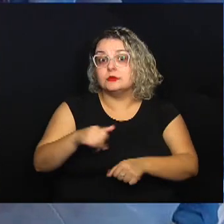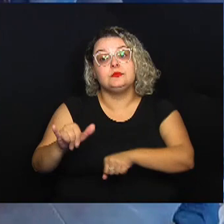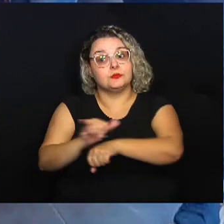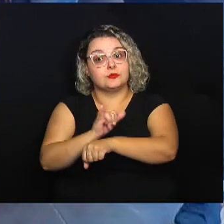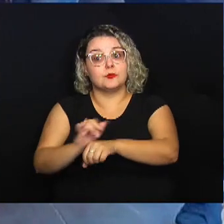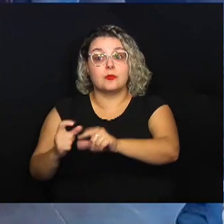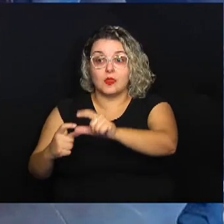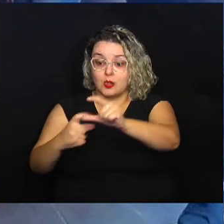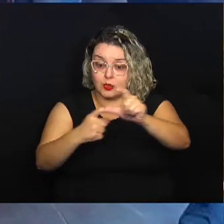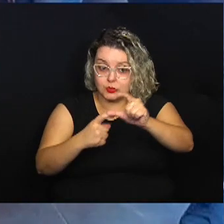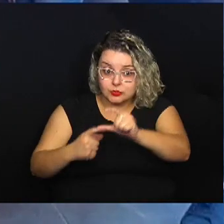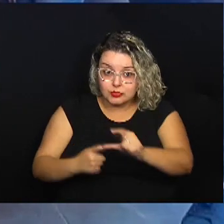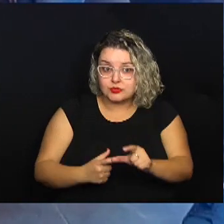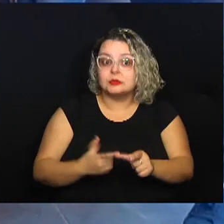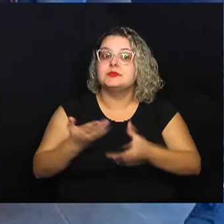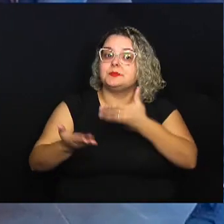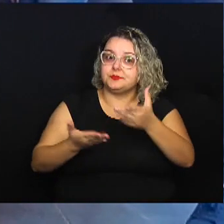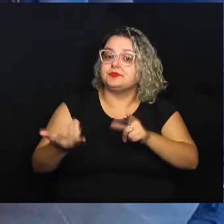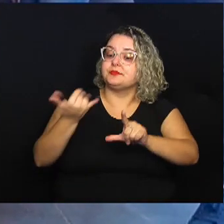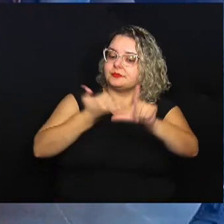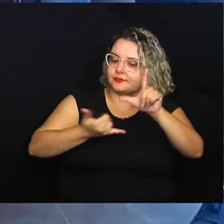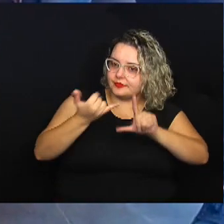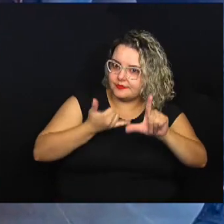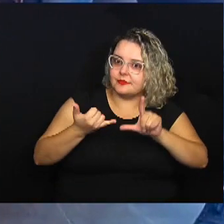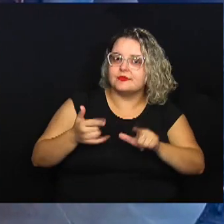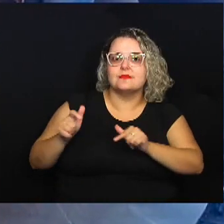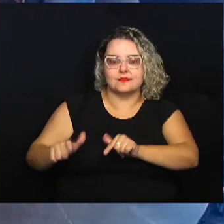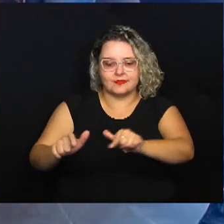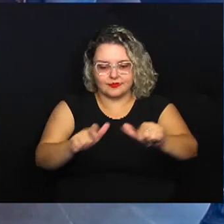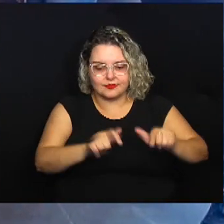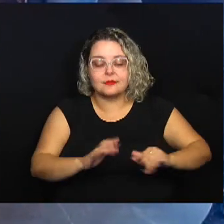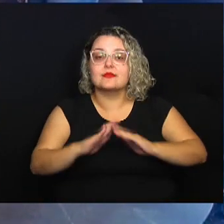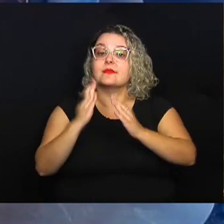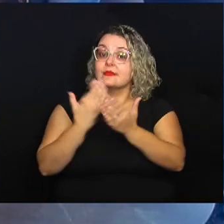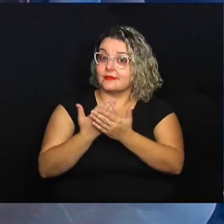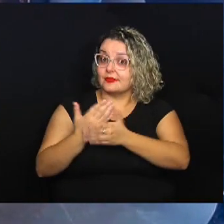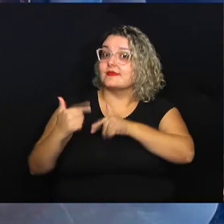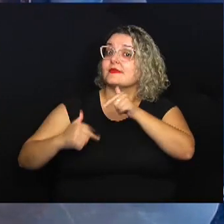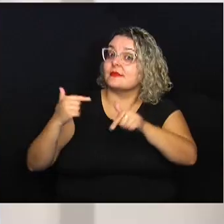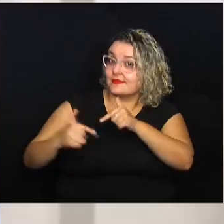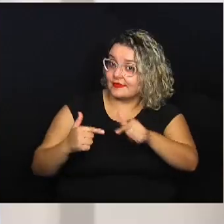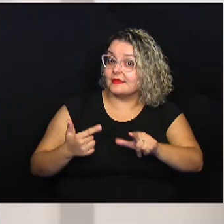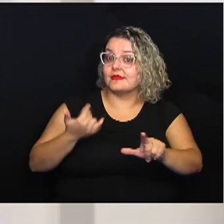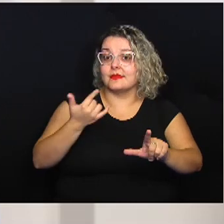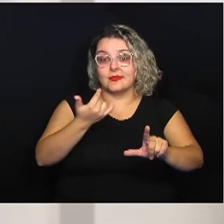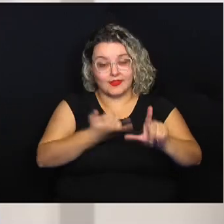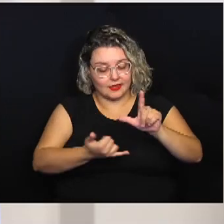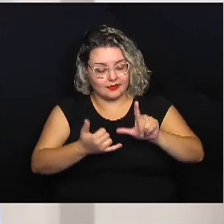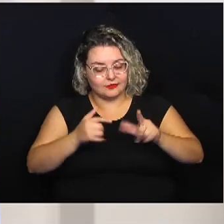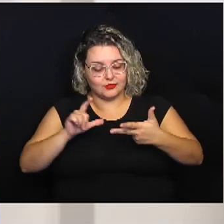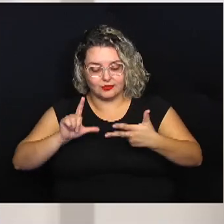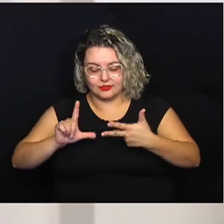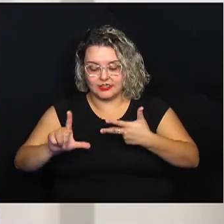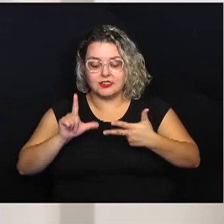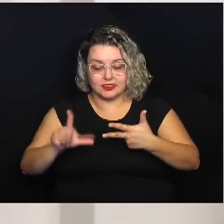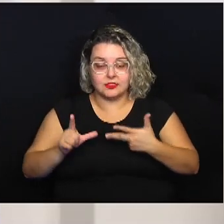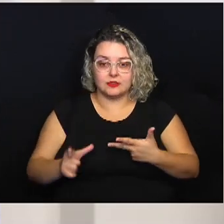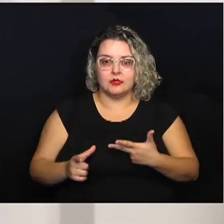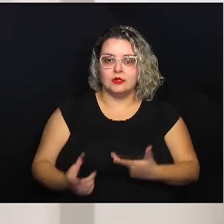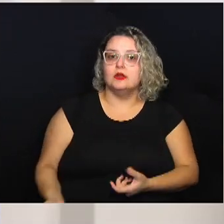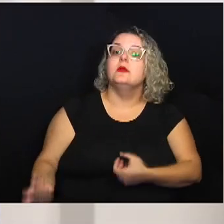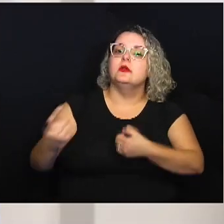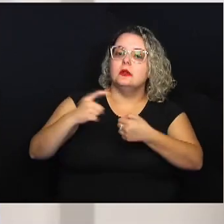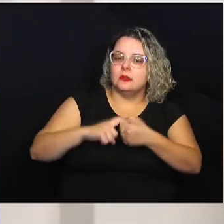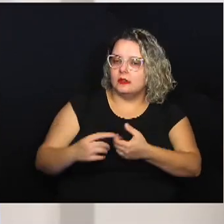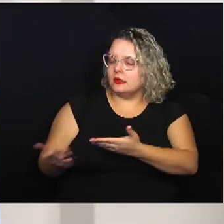gibi, que trata de forma lúdica em ambiente escolar o trabalho do Legislativo. Retomar o Parlamento Jovem